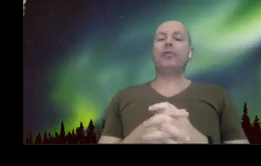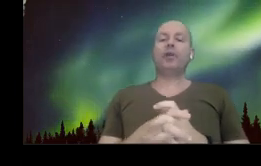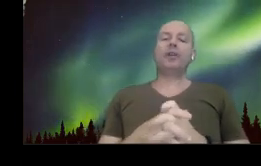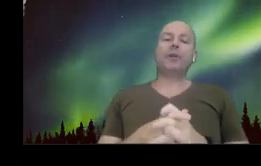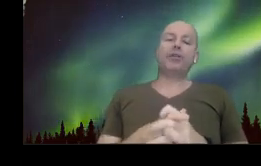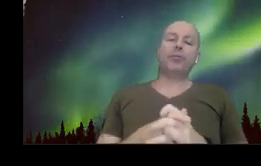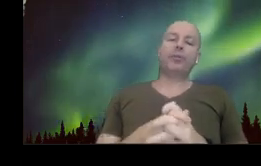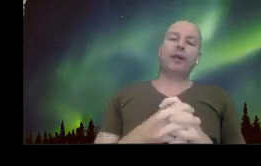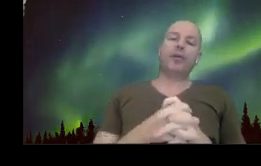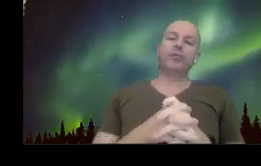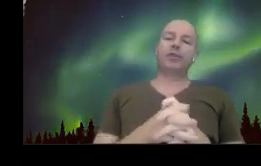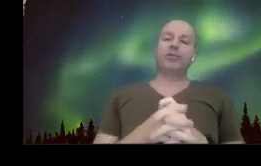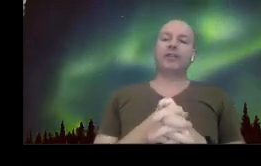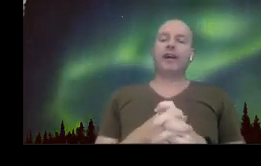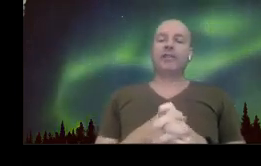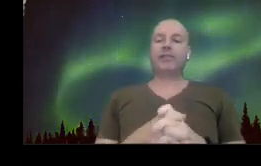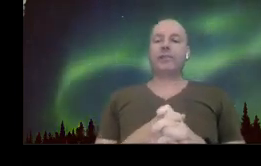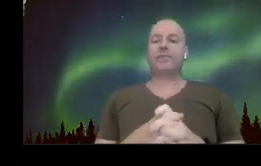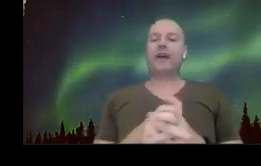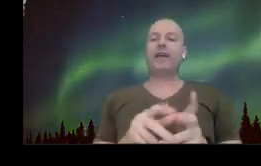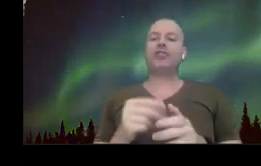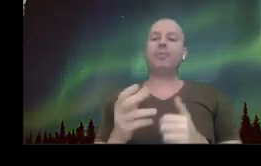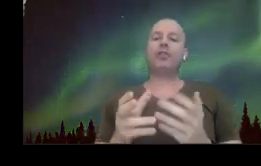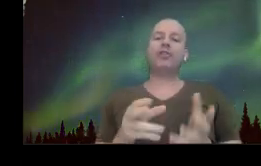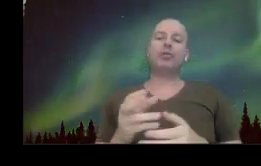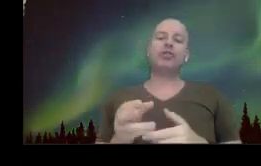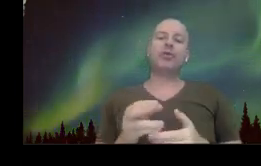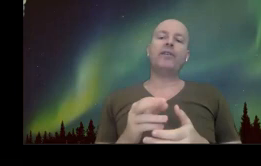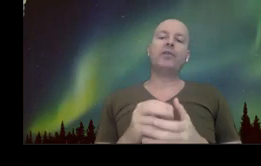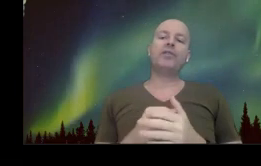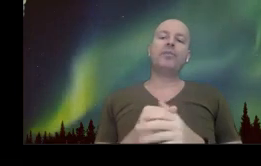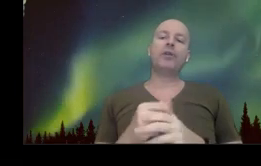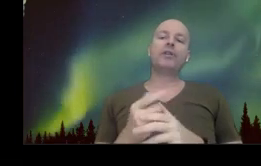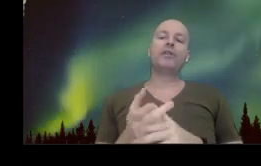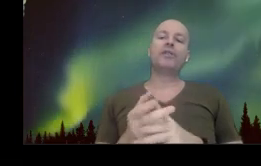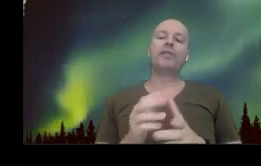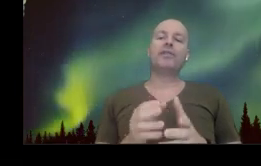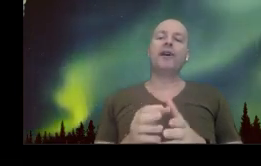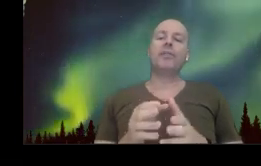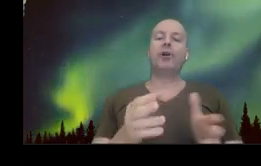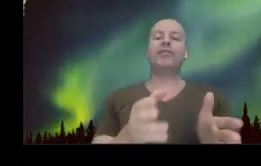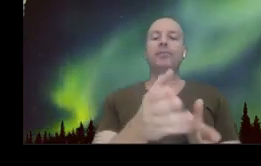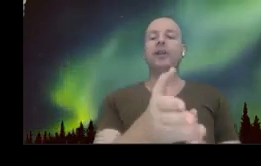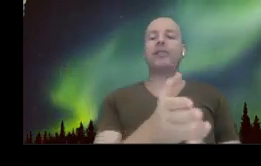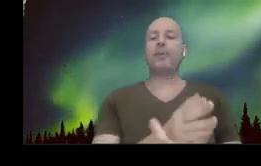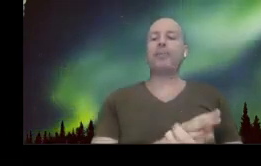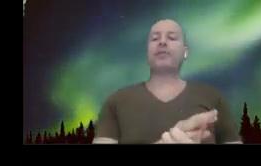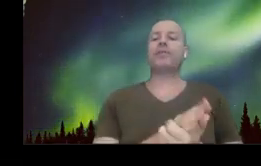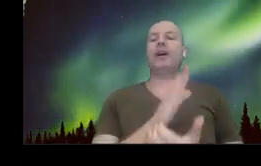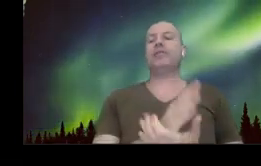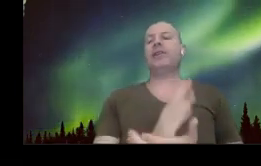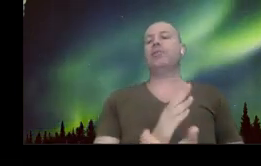Aqui eu quero mostrar um trabalho que eu publiquei alguns anos atrás, e aí a gente pode discutir quais são as importâncias, por exemplo,